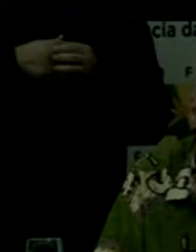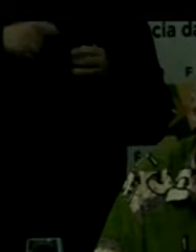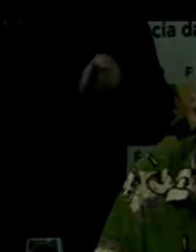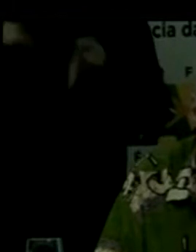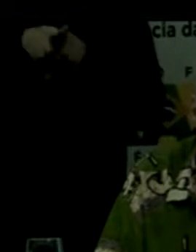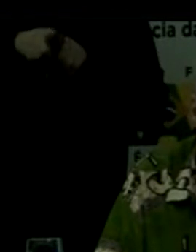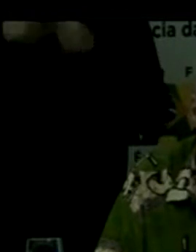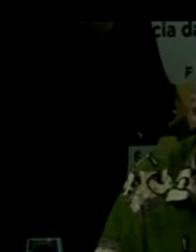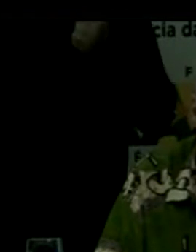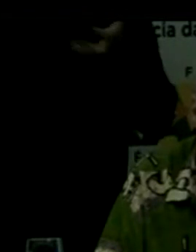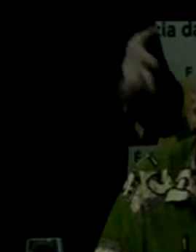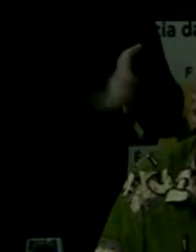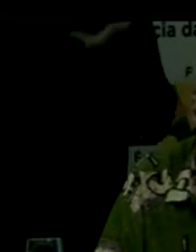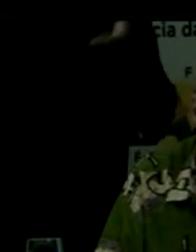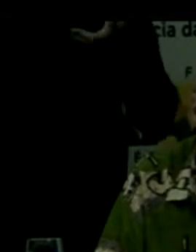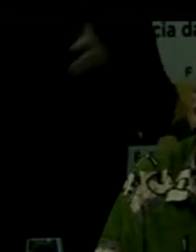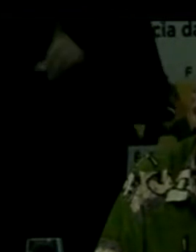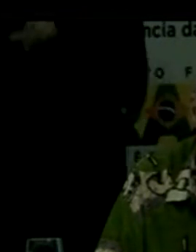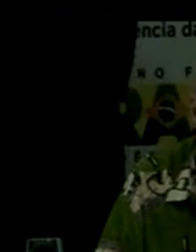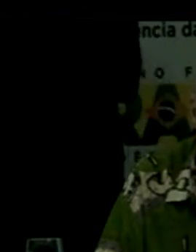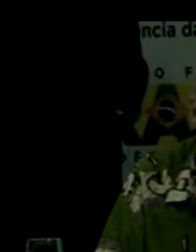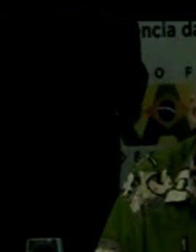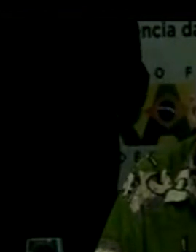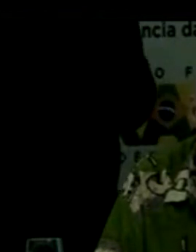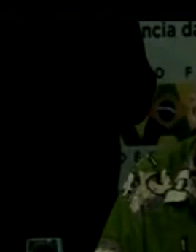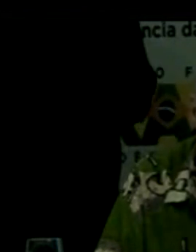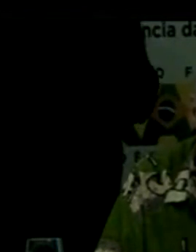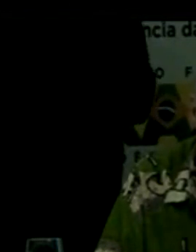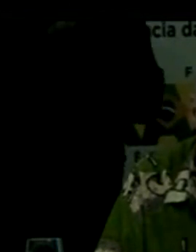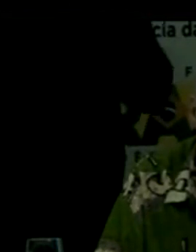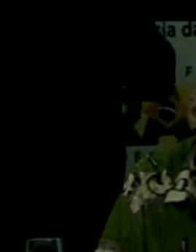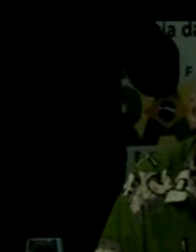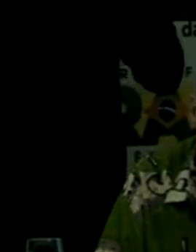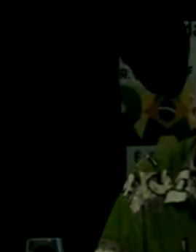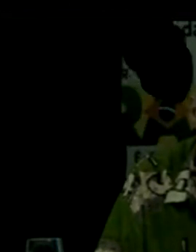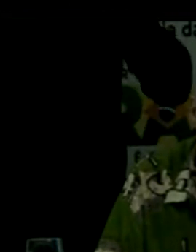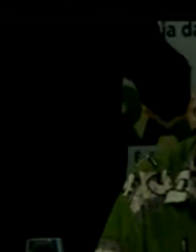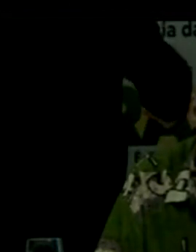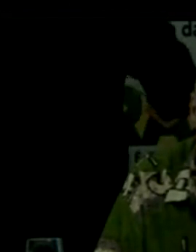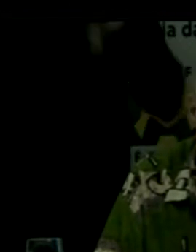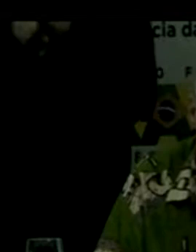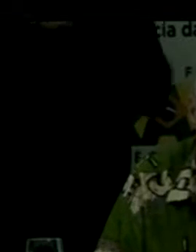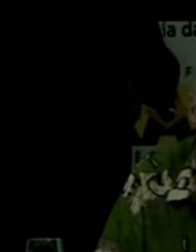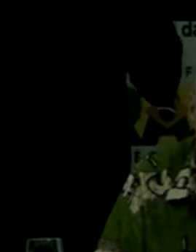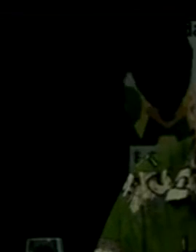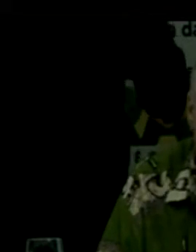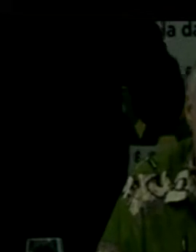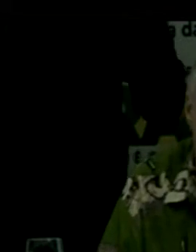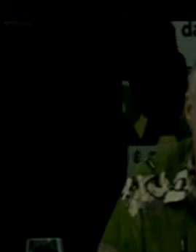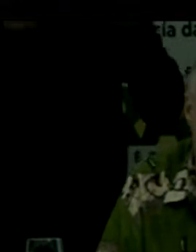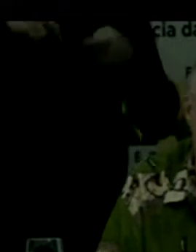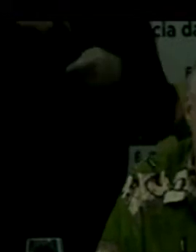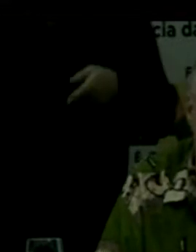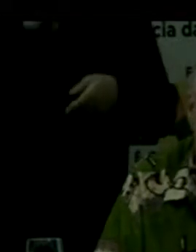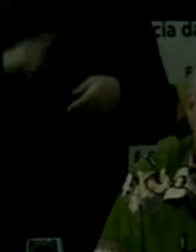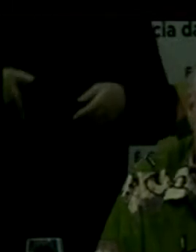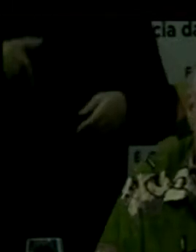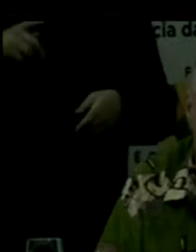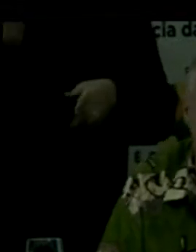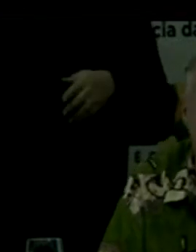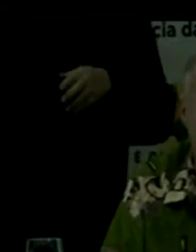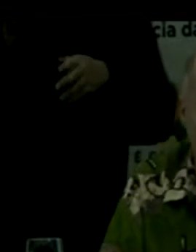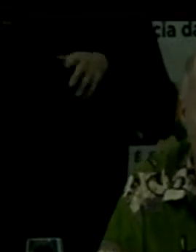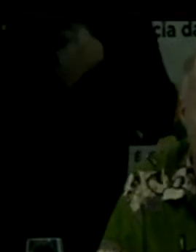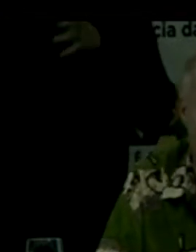necessário estimular momentos de encontros entre diferentes temáticas e políticas públicas, momentos interconferências,